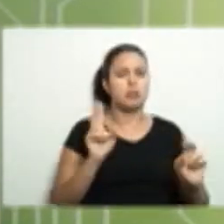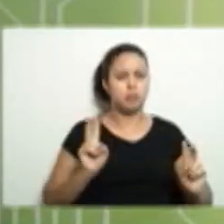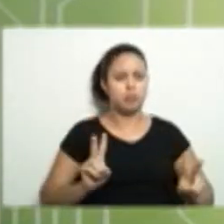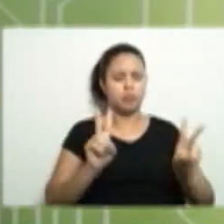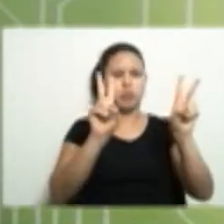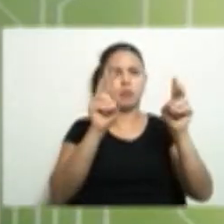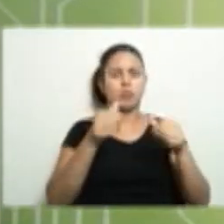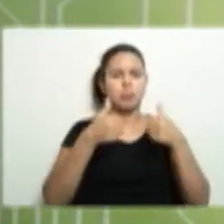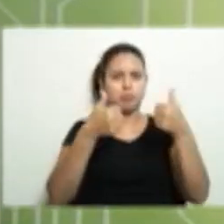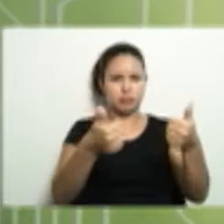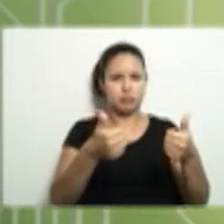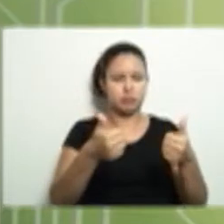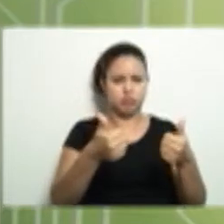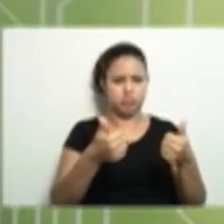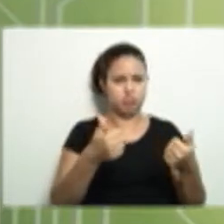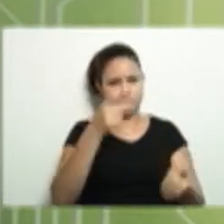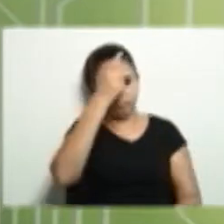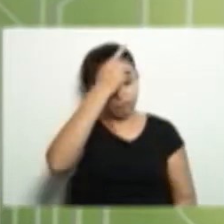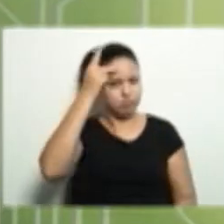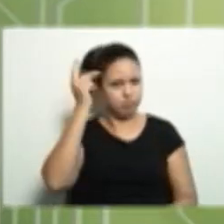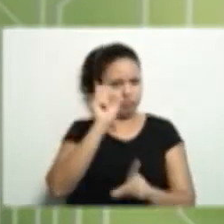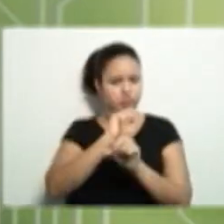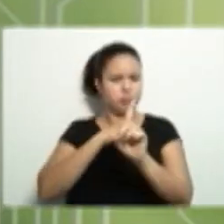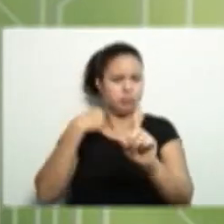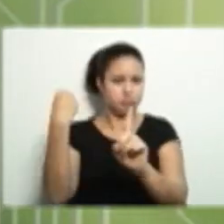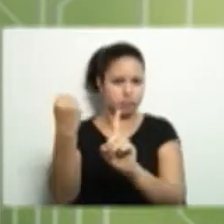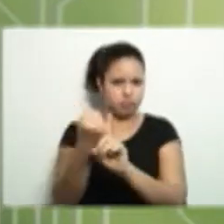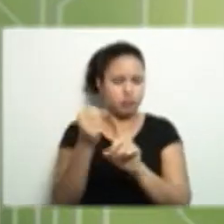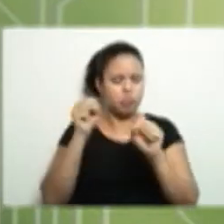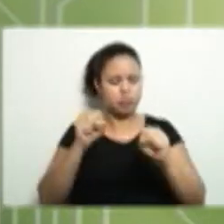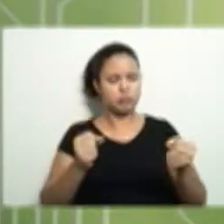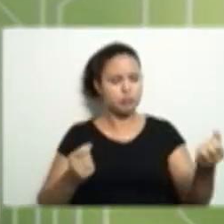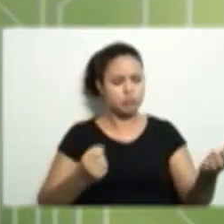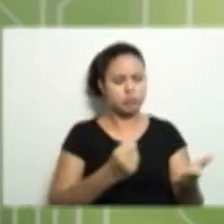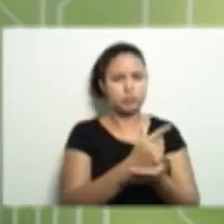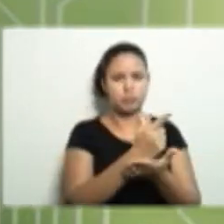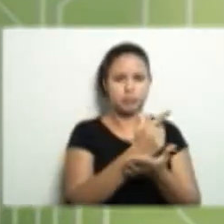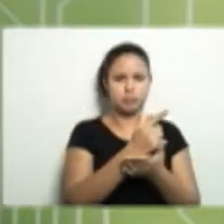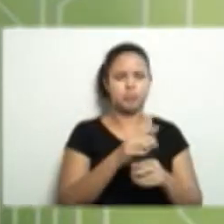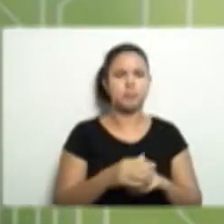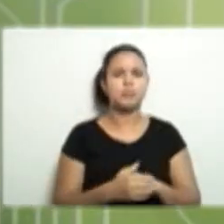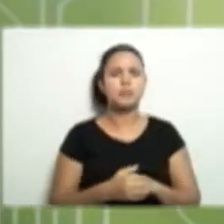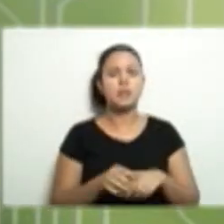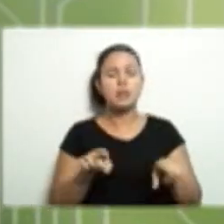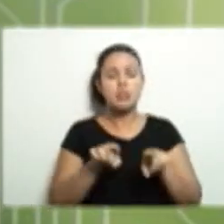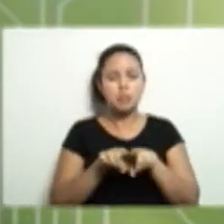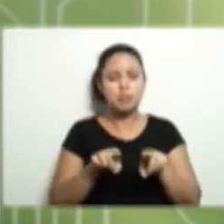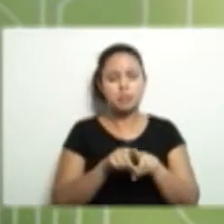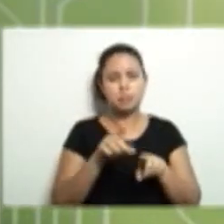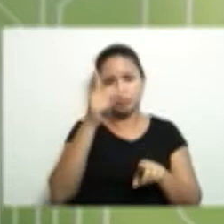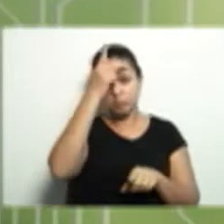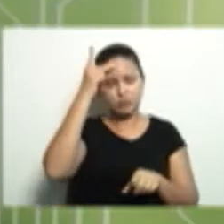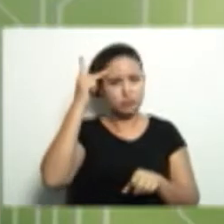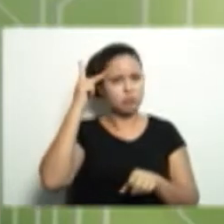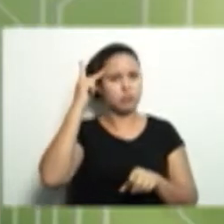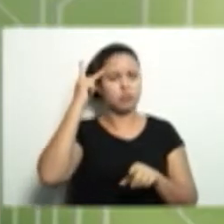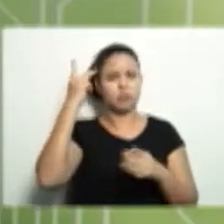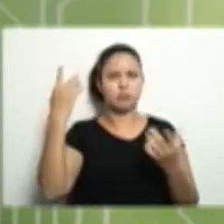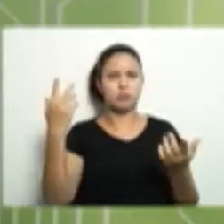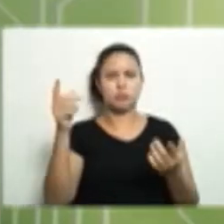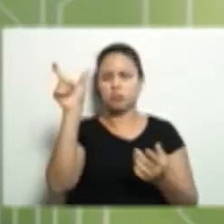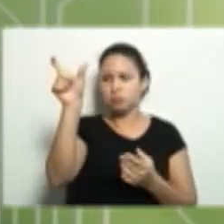quem está trabalhando ali dentro da cooperativa. E também vão significar um valor maior para quem está consumindo, porque está consumindo um alimento